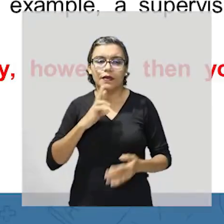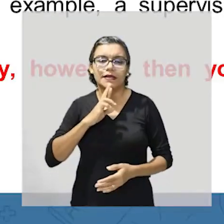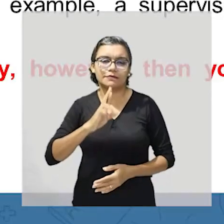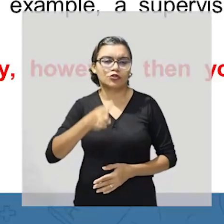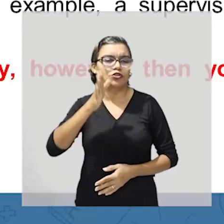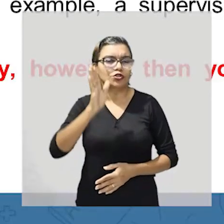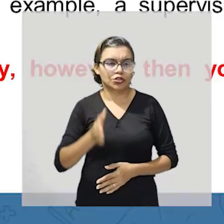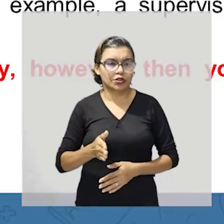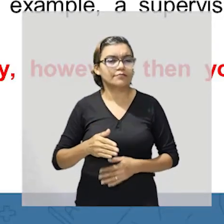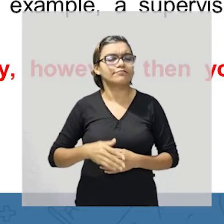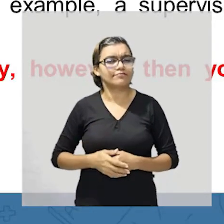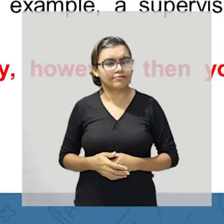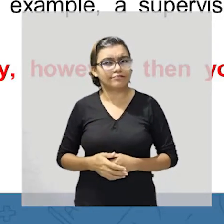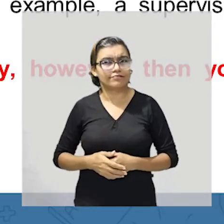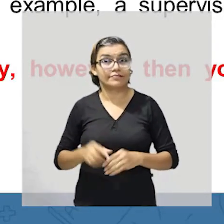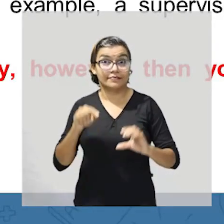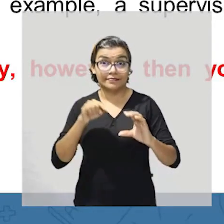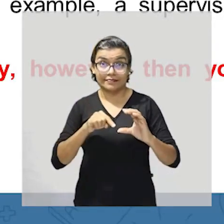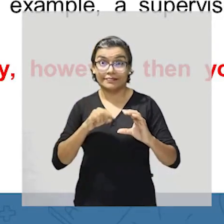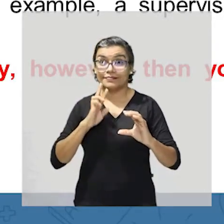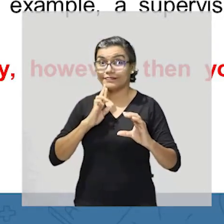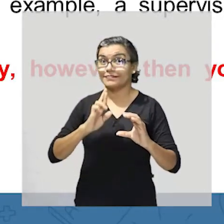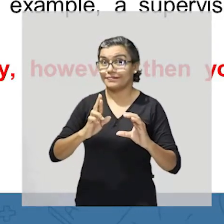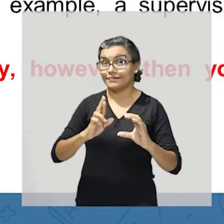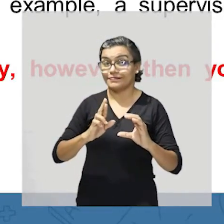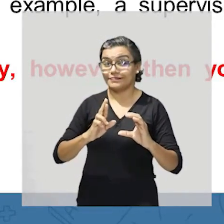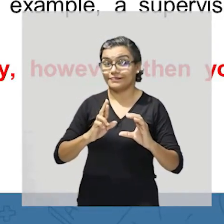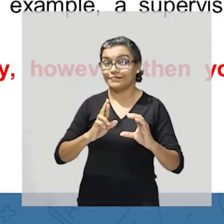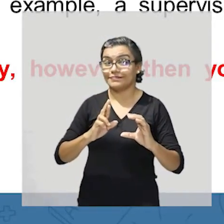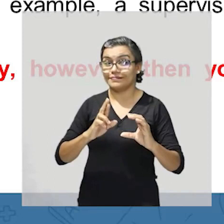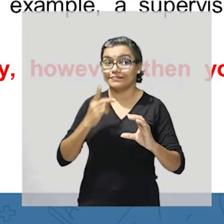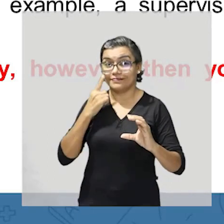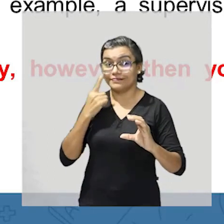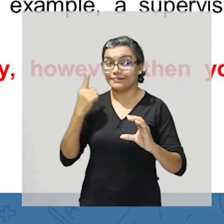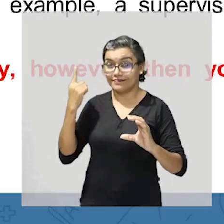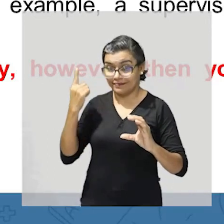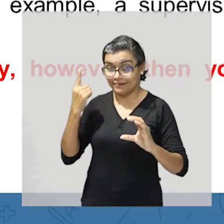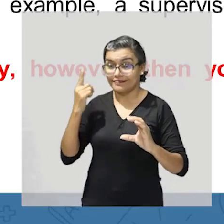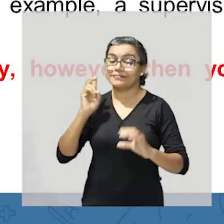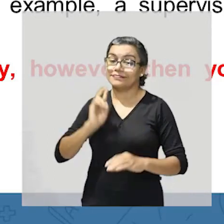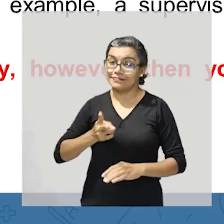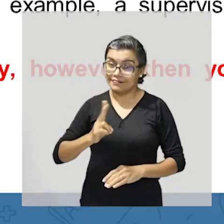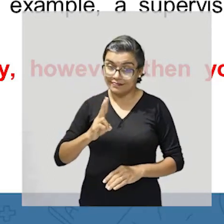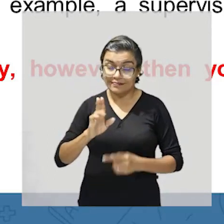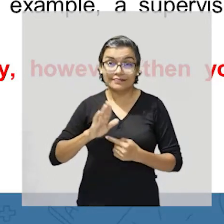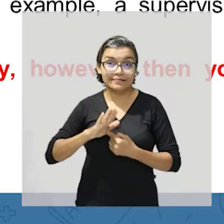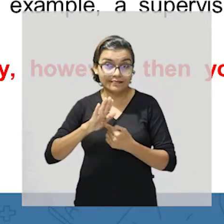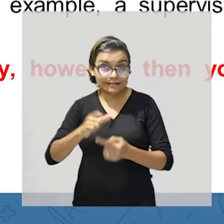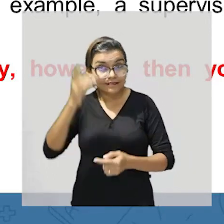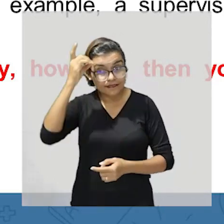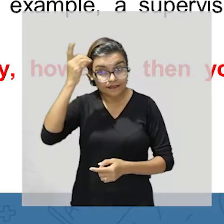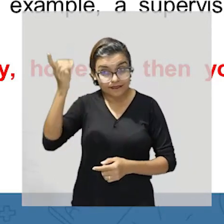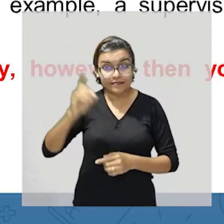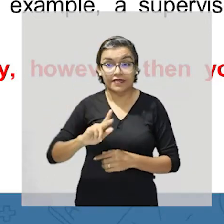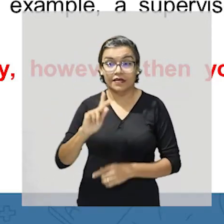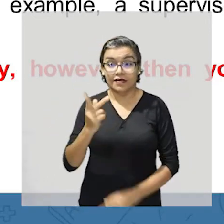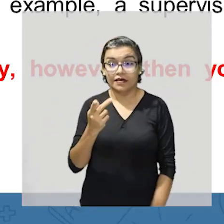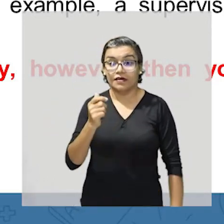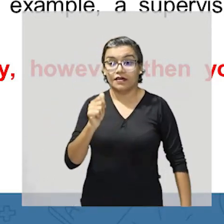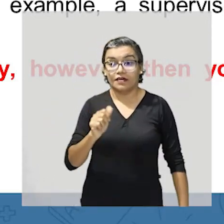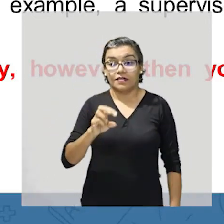continuar analisando. Resposta correta, letra C. Sempre mostrando essa ideia do however